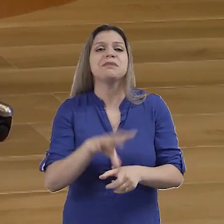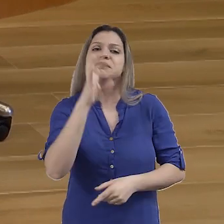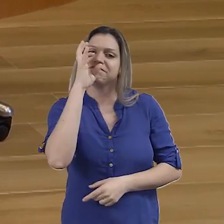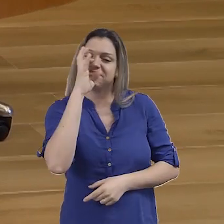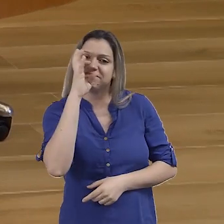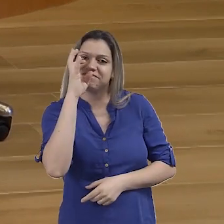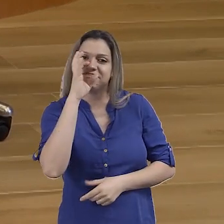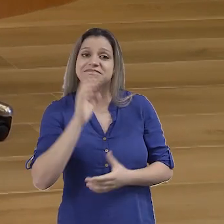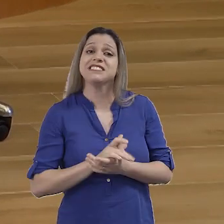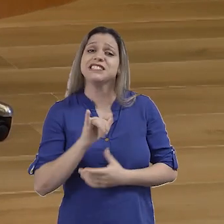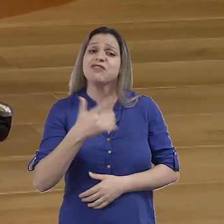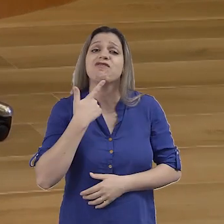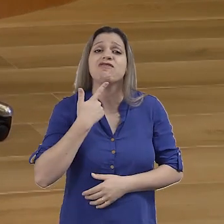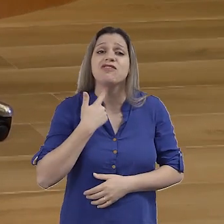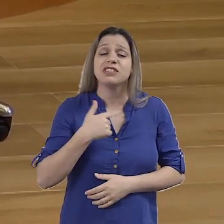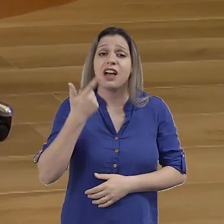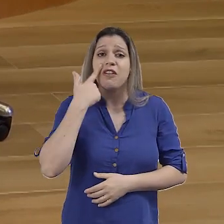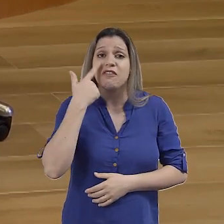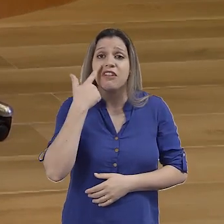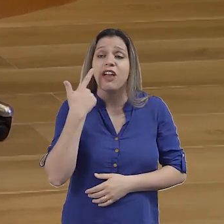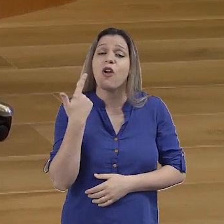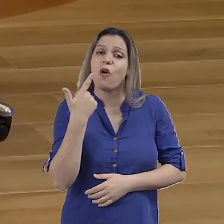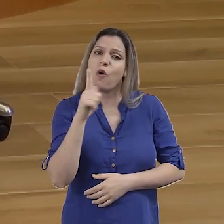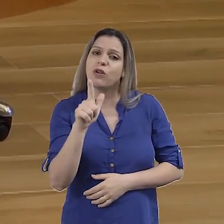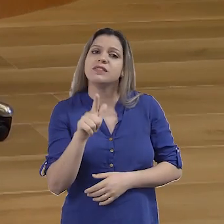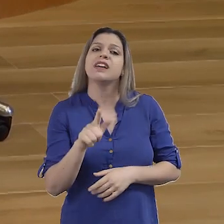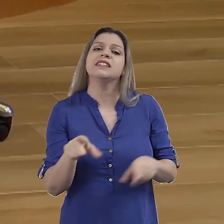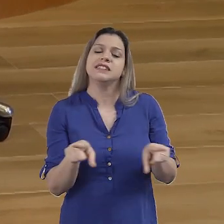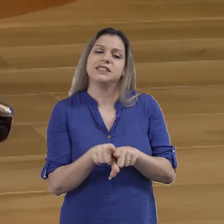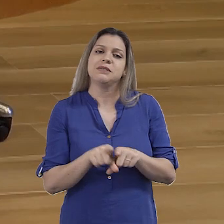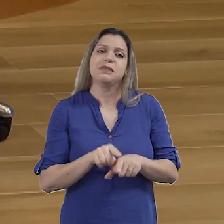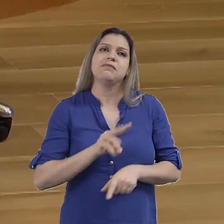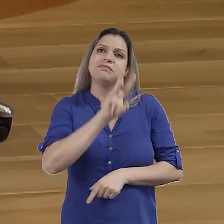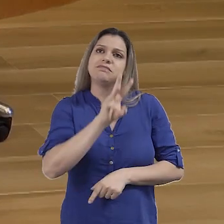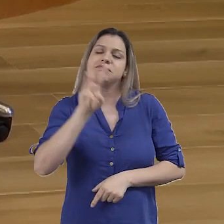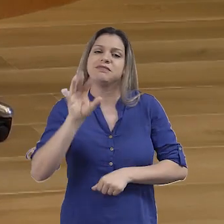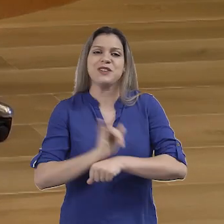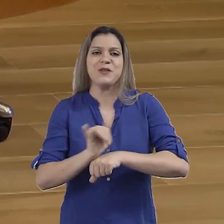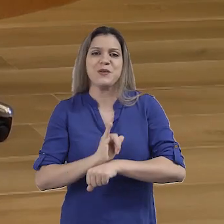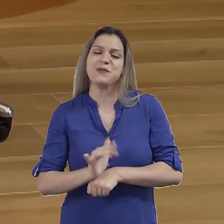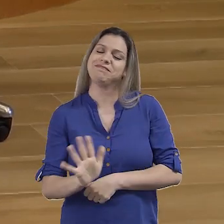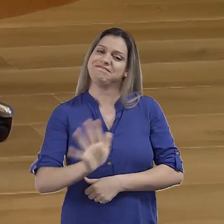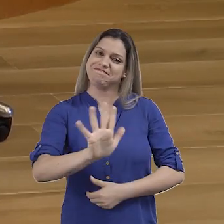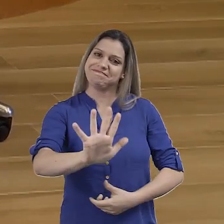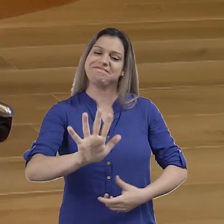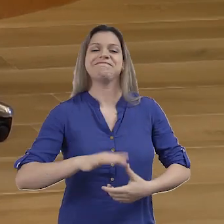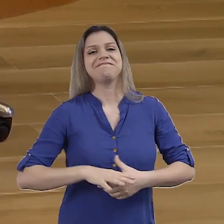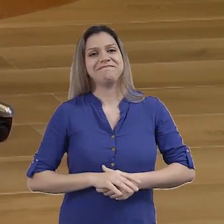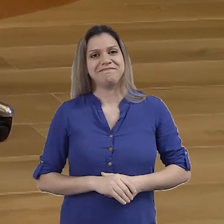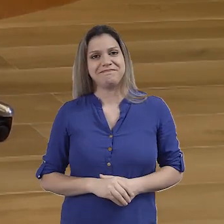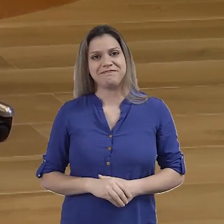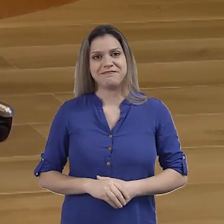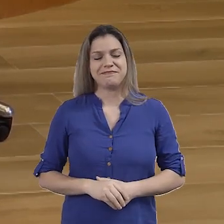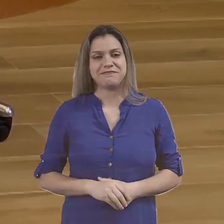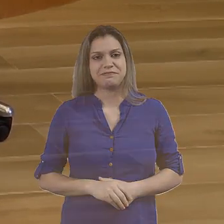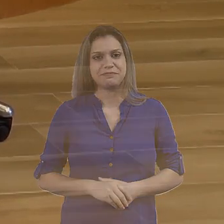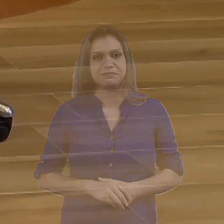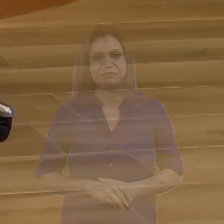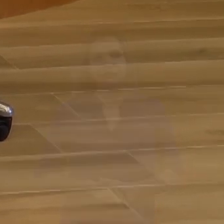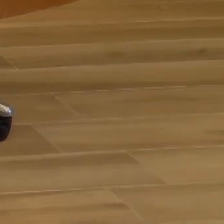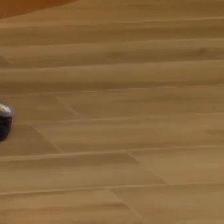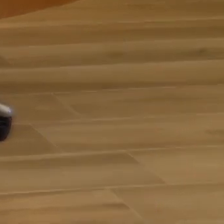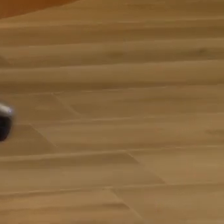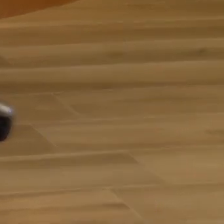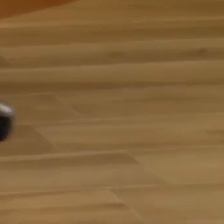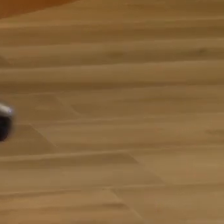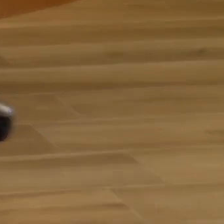que esteve conosco mais uma vez. Se você quiser rever essas e outras notícias, acesse nosso portal no YouTube. Até a próxima edição. Tchau!